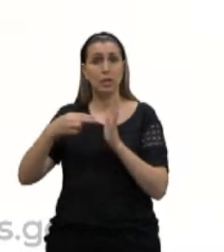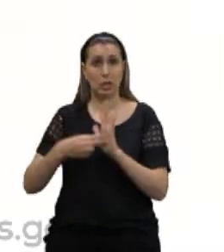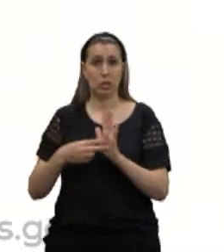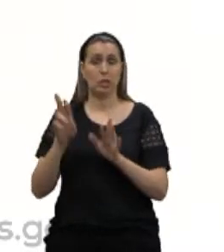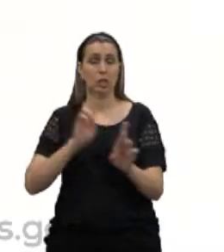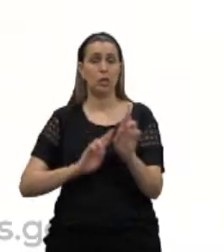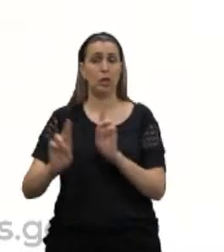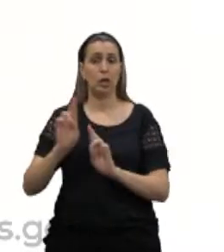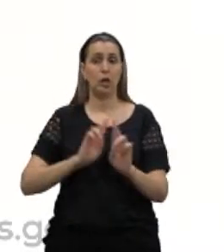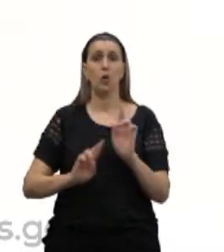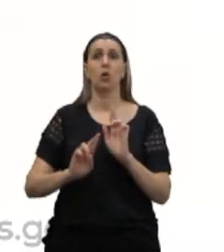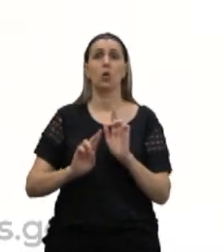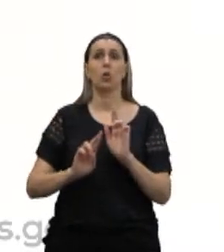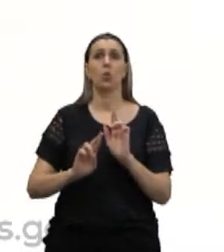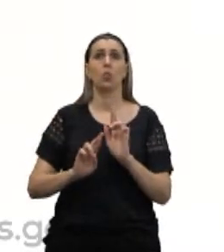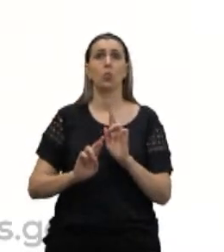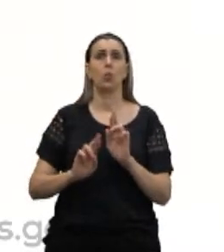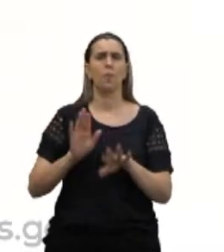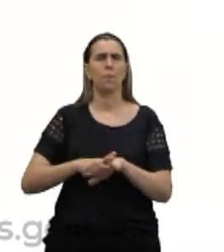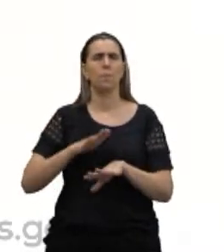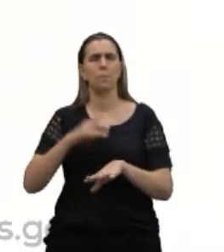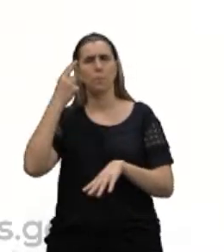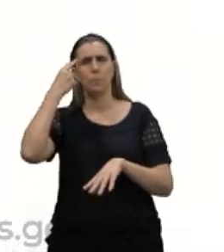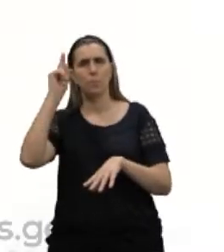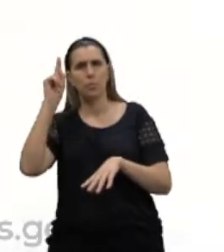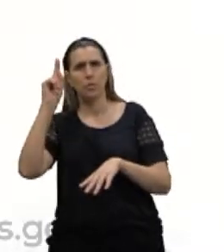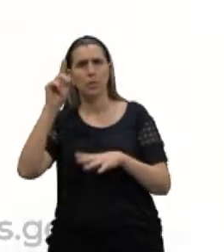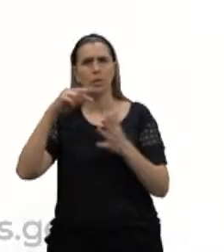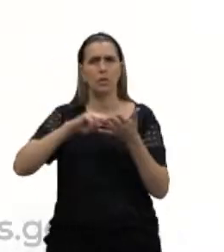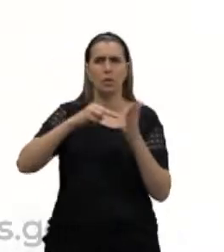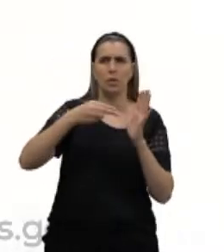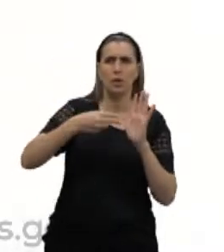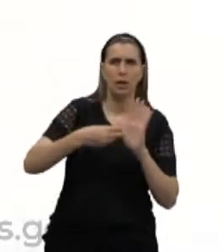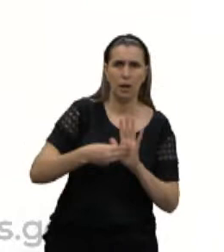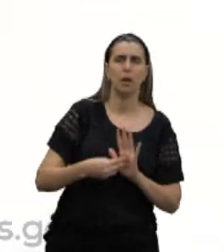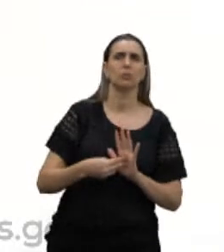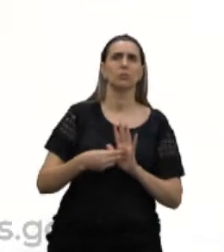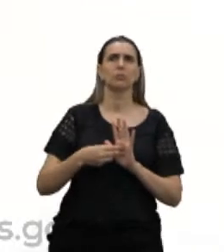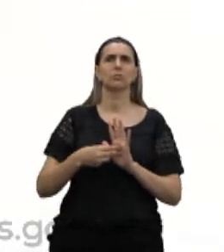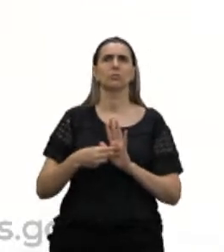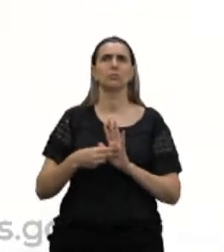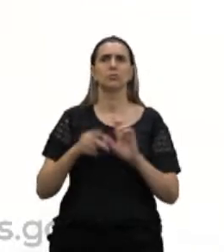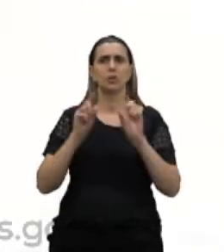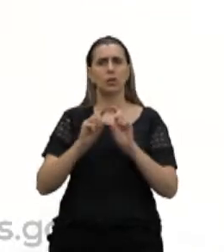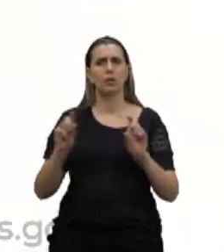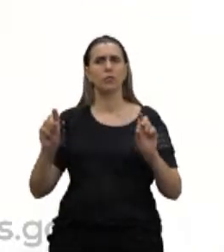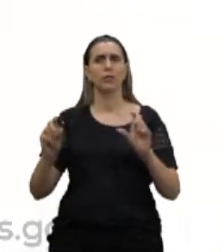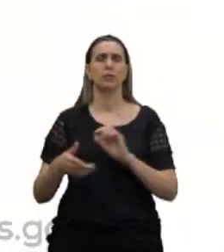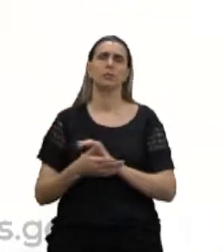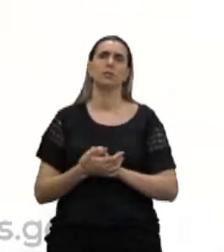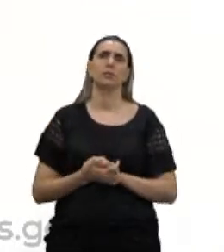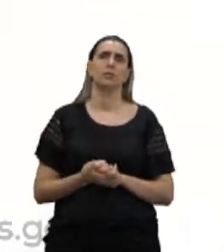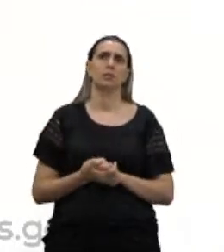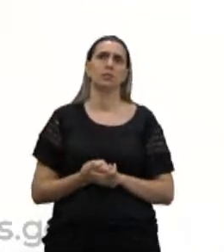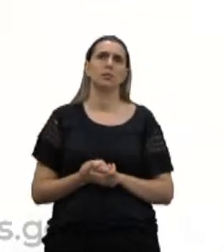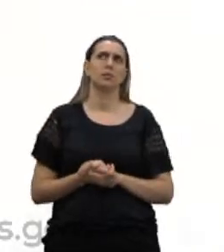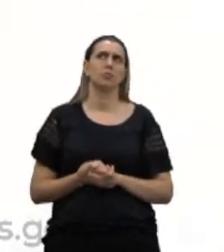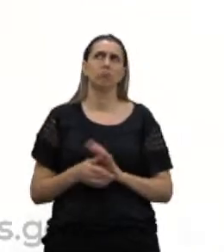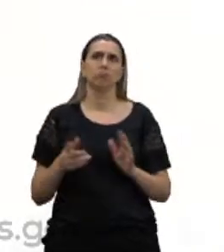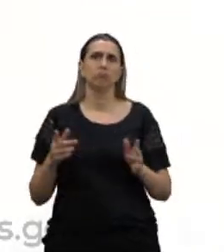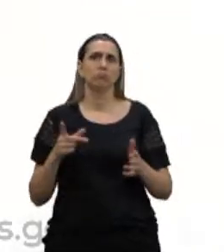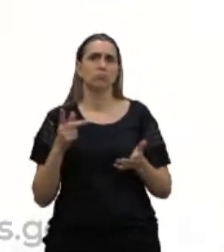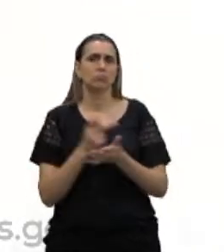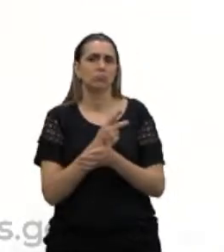tem a ver com a questão mais das ideias, dos significados das coisas. Então, para acontecer